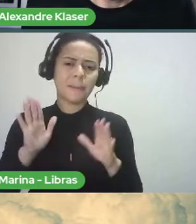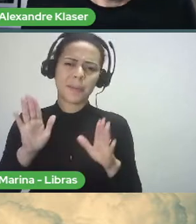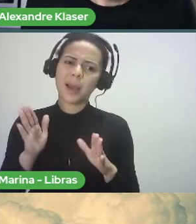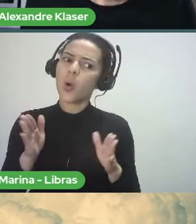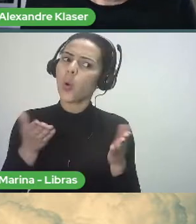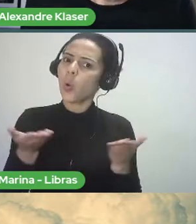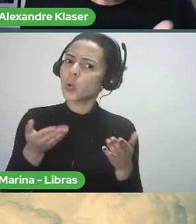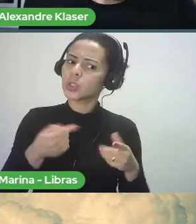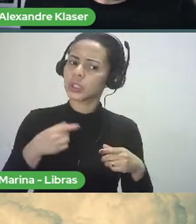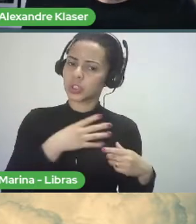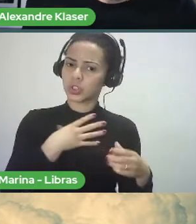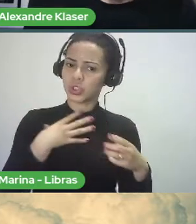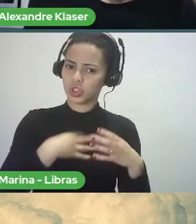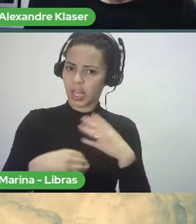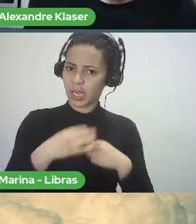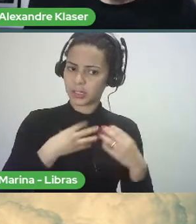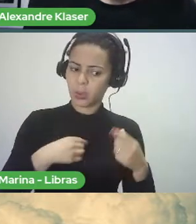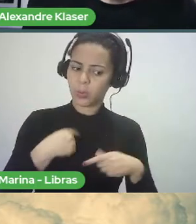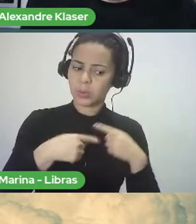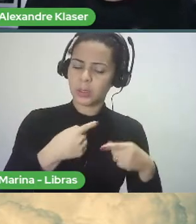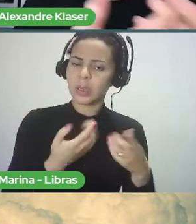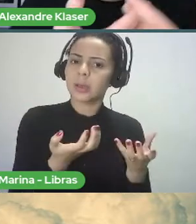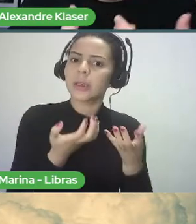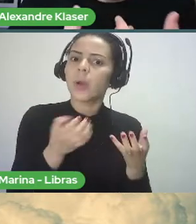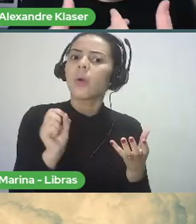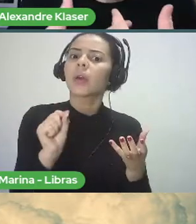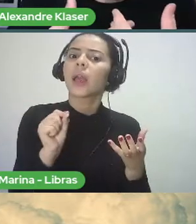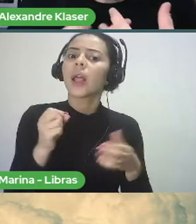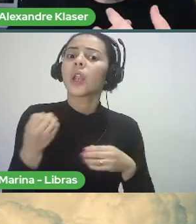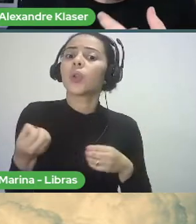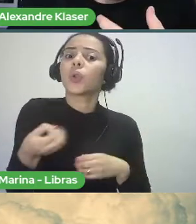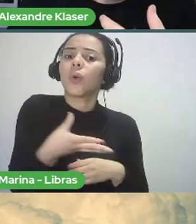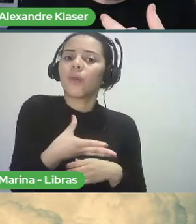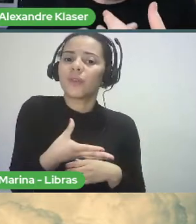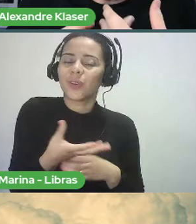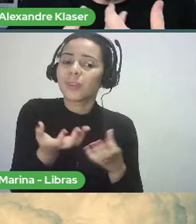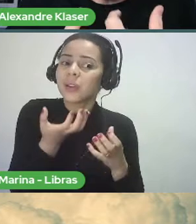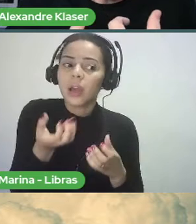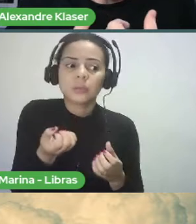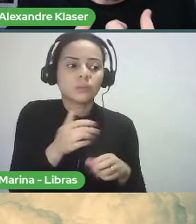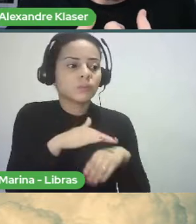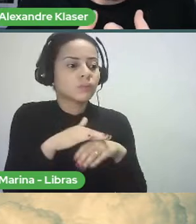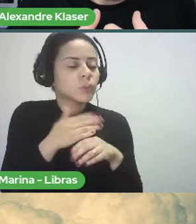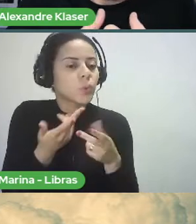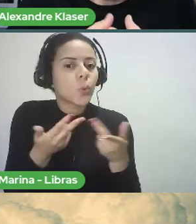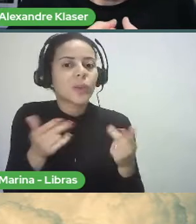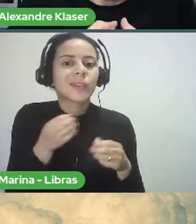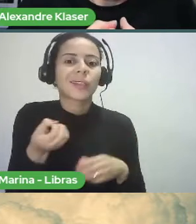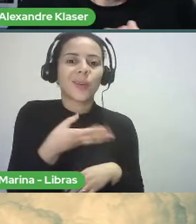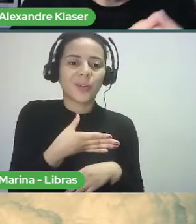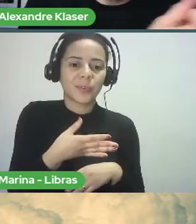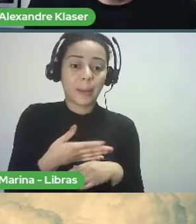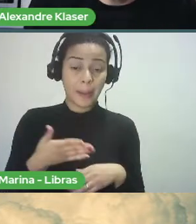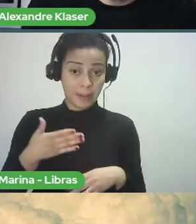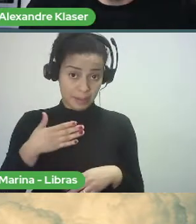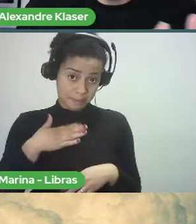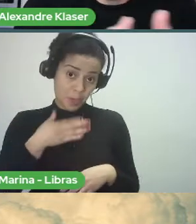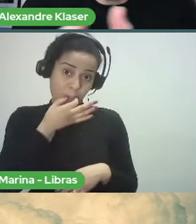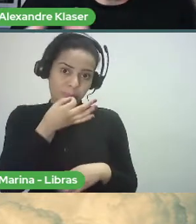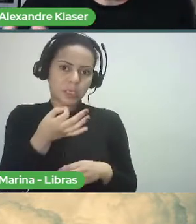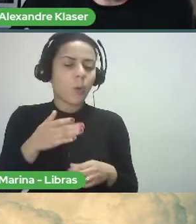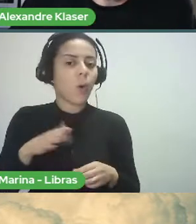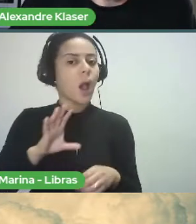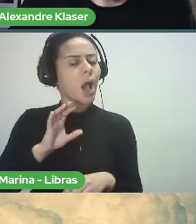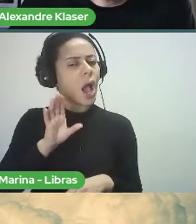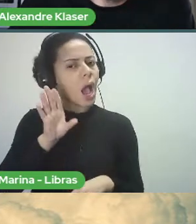praticidade. Para mim, comodidade e praticidade é fazer conversas online, seja por WhatsApp, seja por